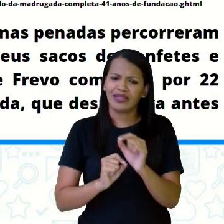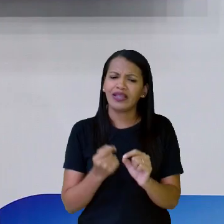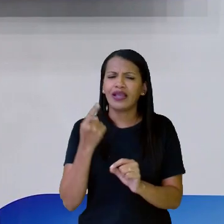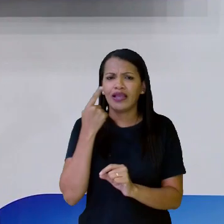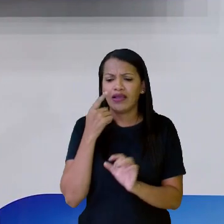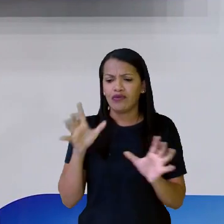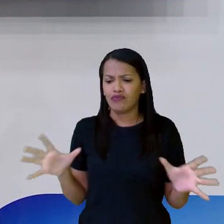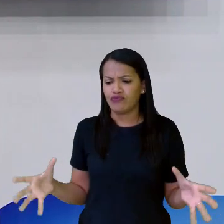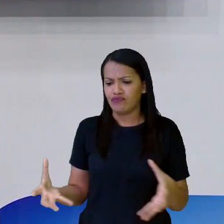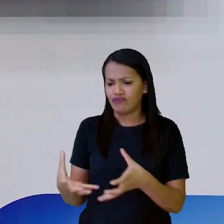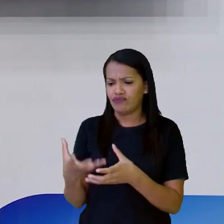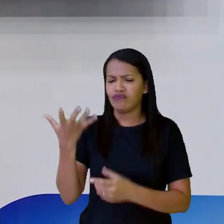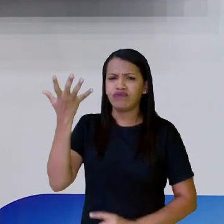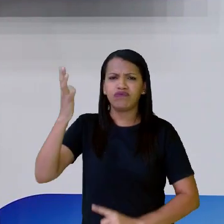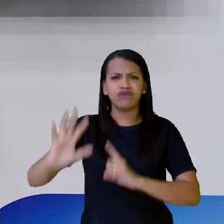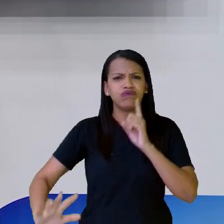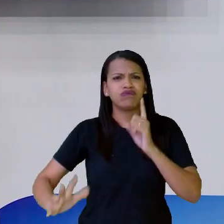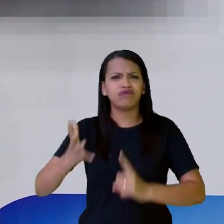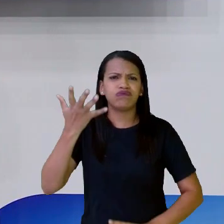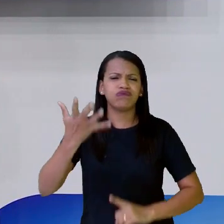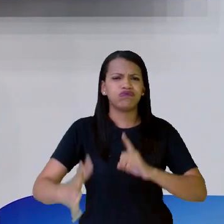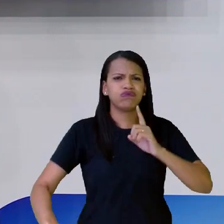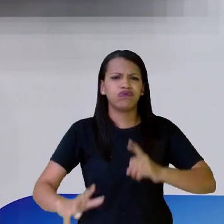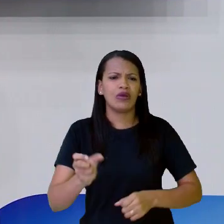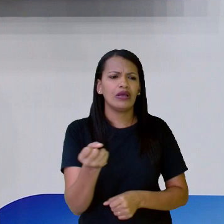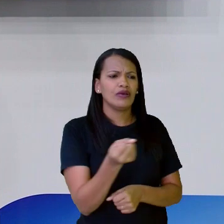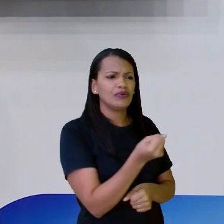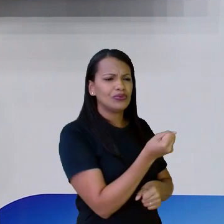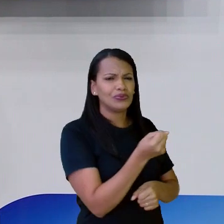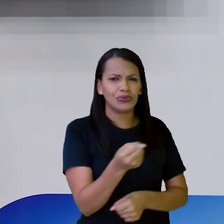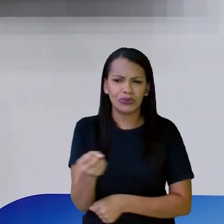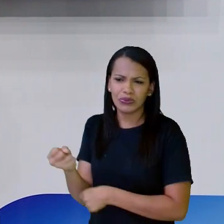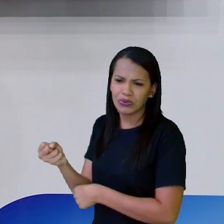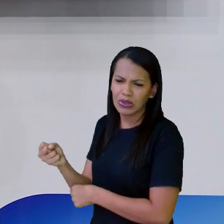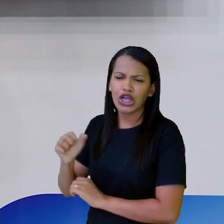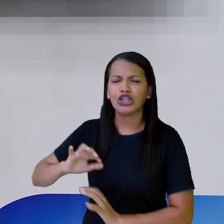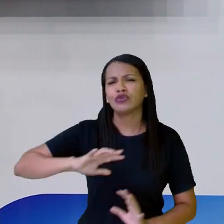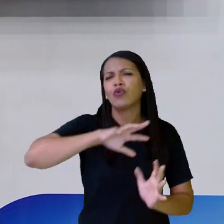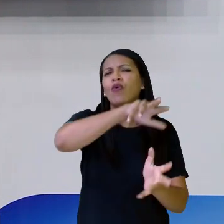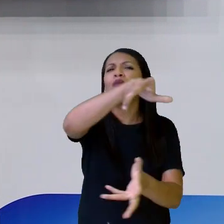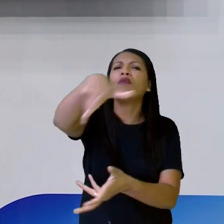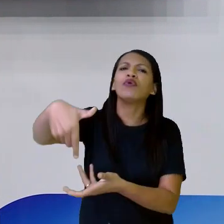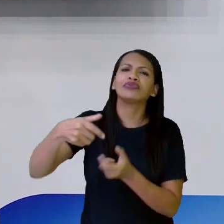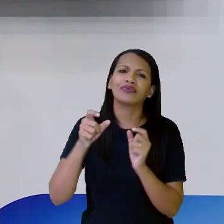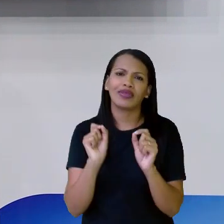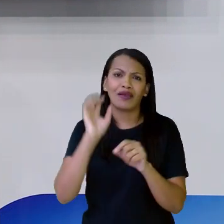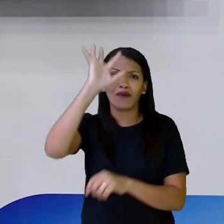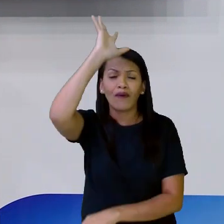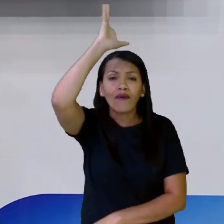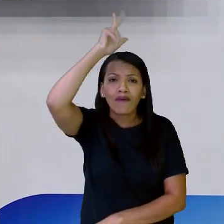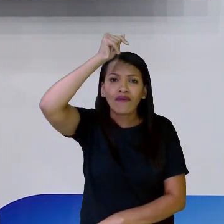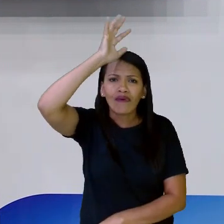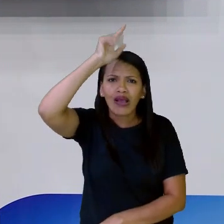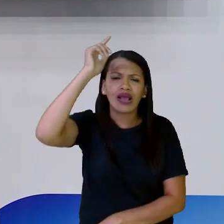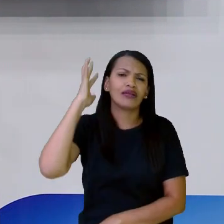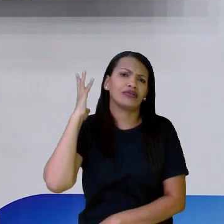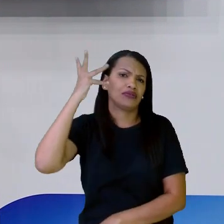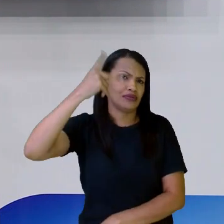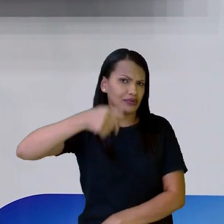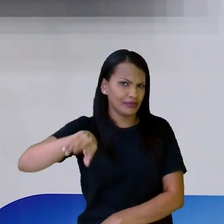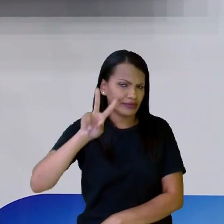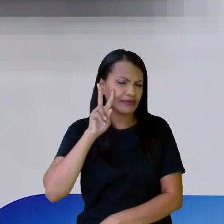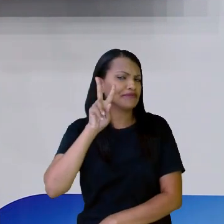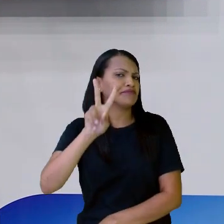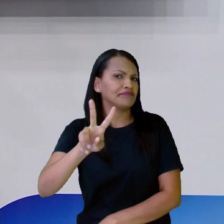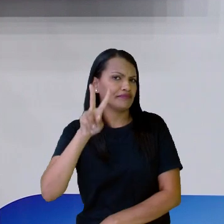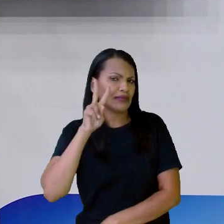bloco que é o maior bloco carnavalesco de rua do mundo, né? O Galo da Madrugada. Eu quero que vocês fiquem